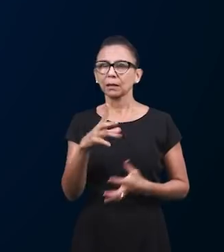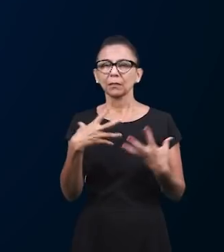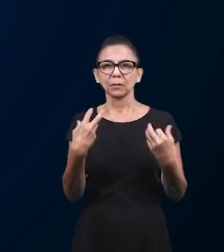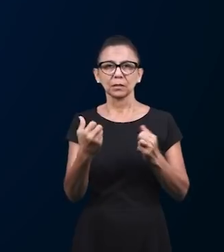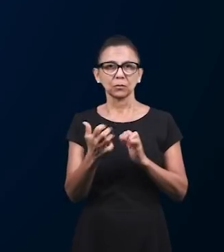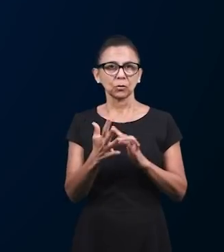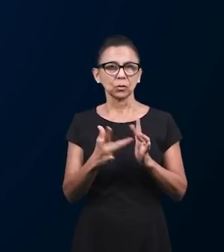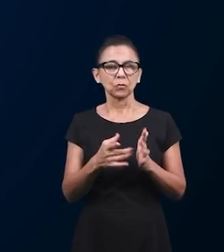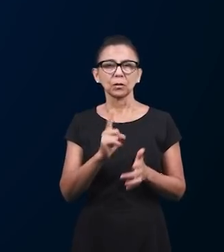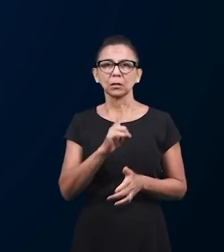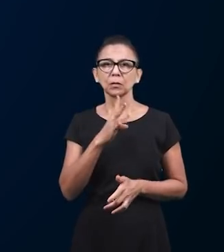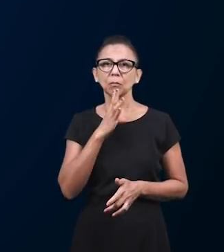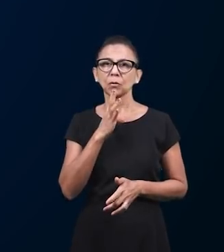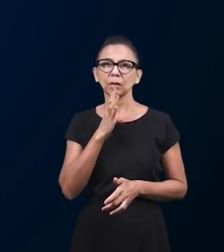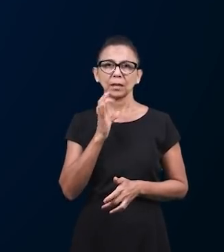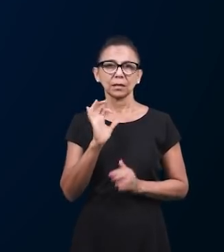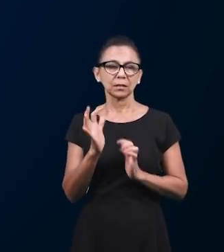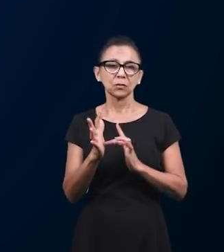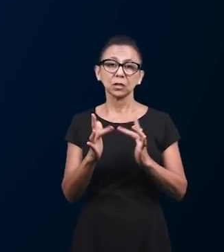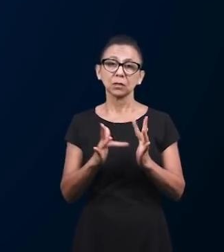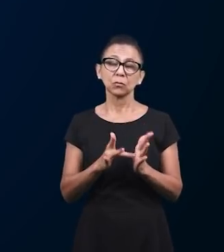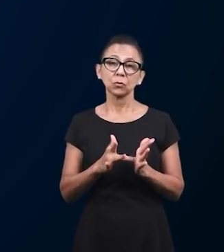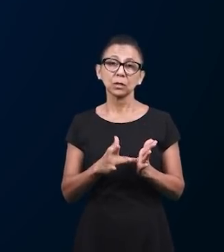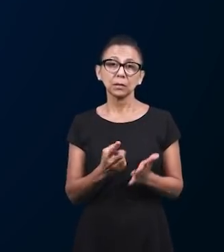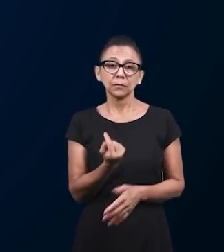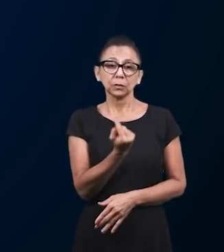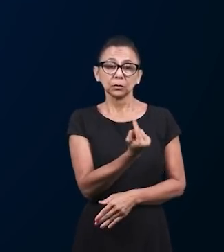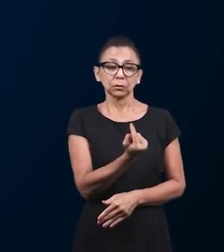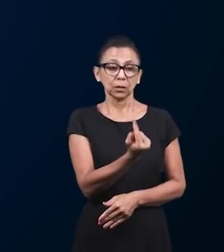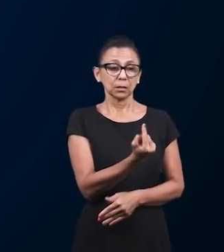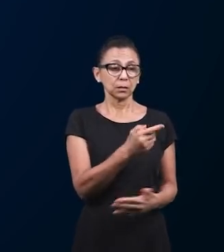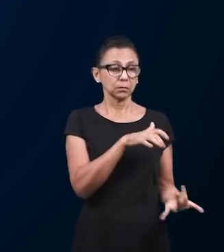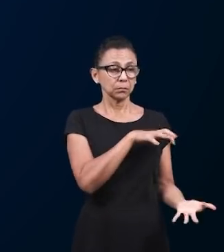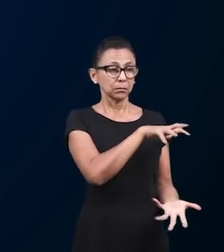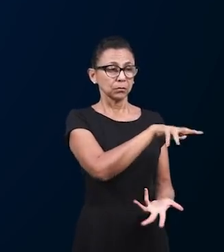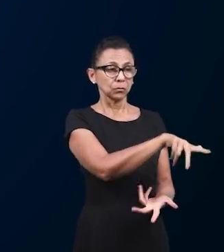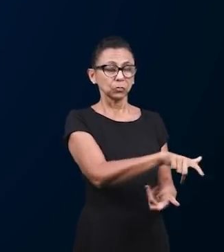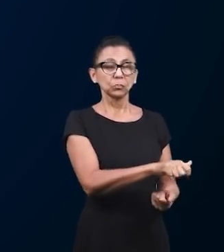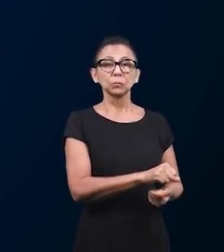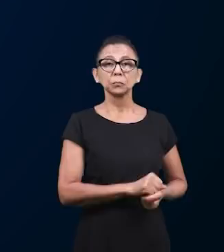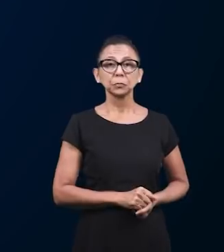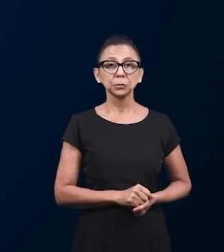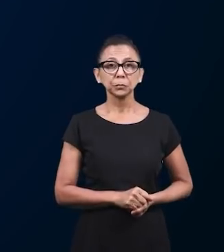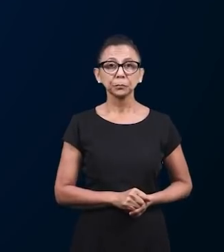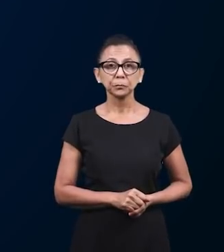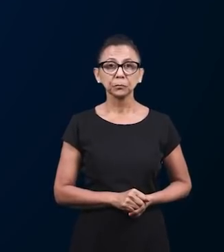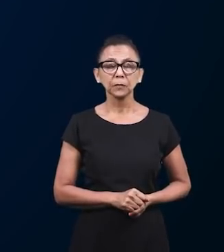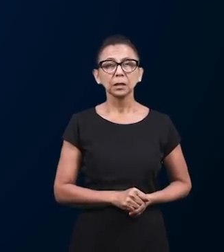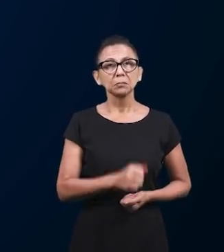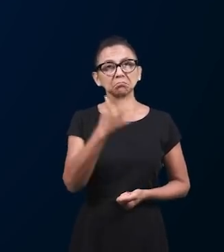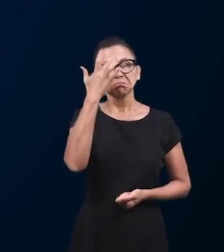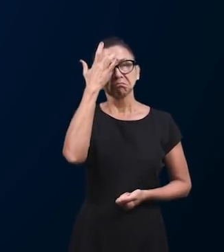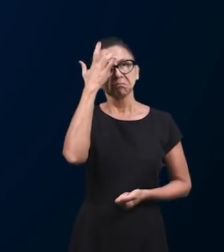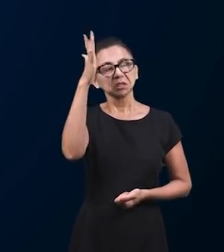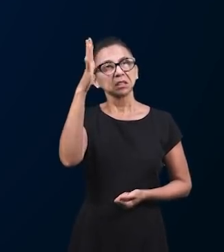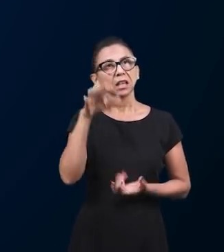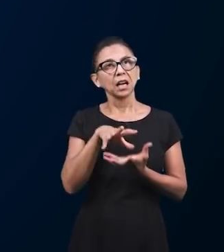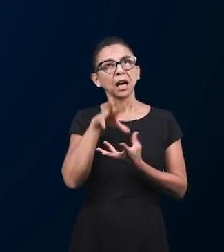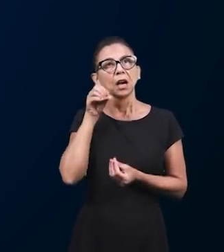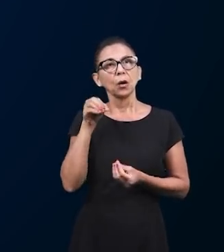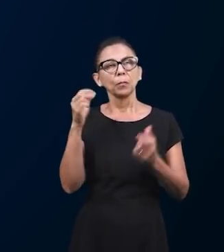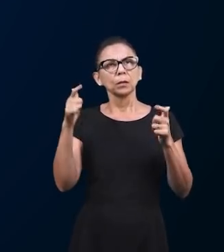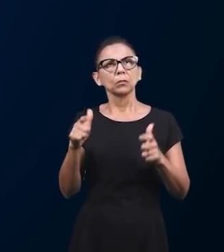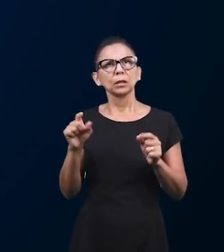à beira do caminho. Ele não tem certeza sobre o destino da